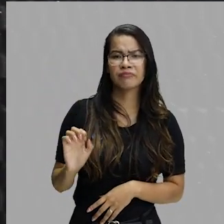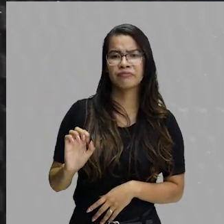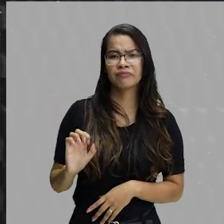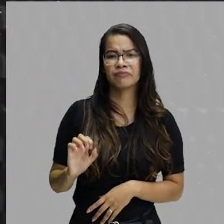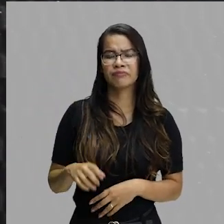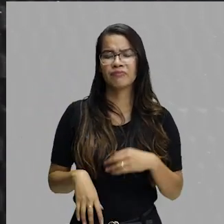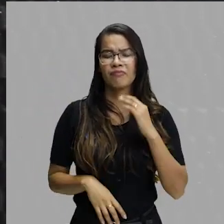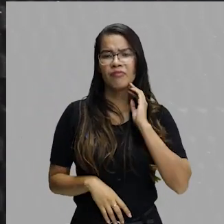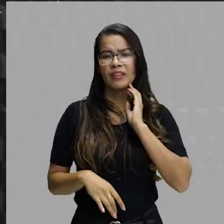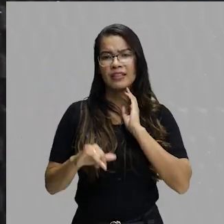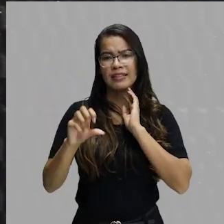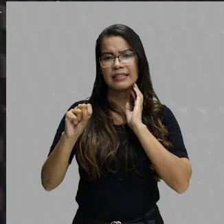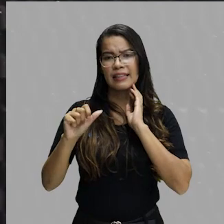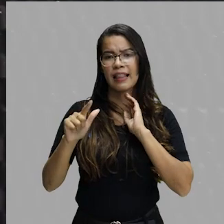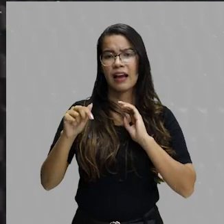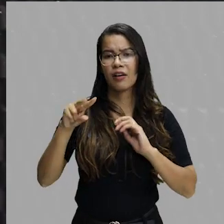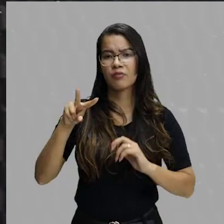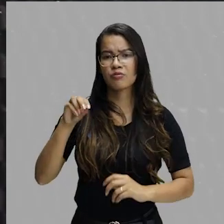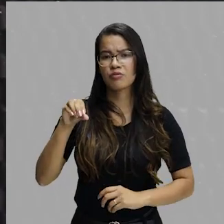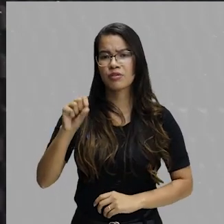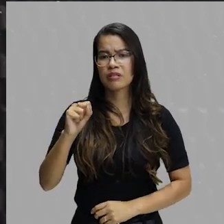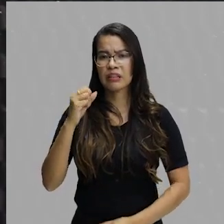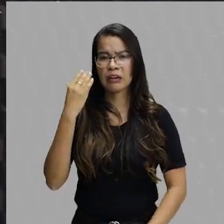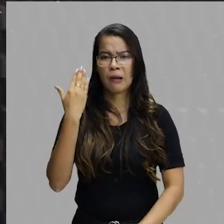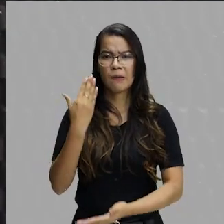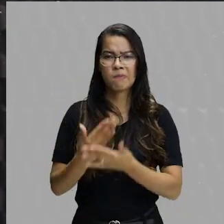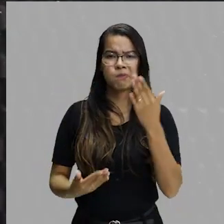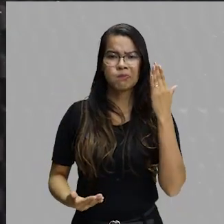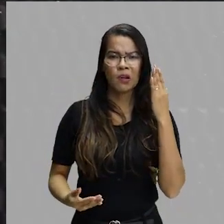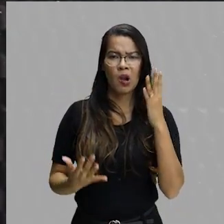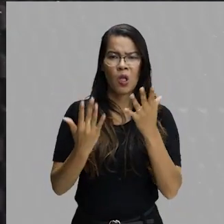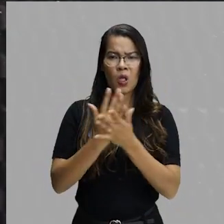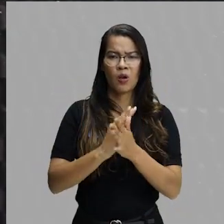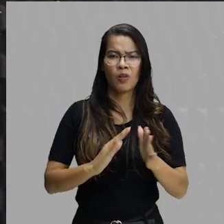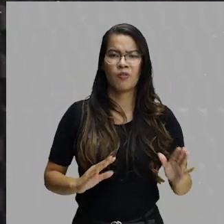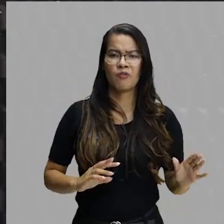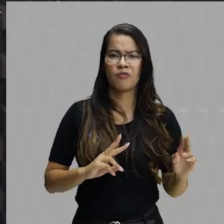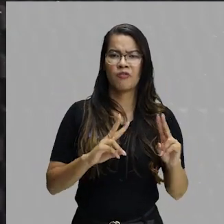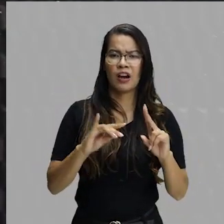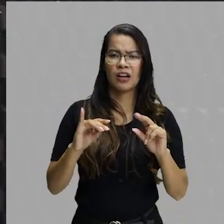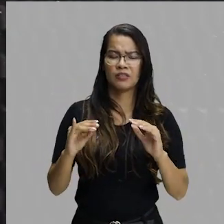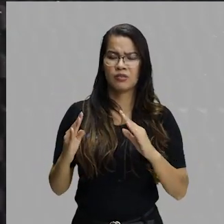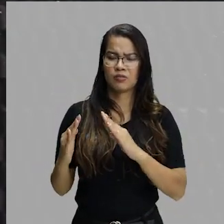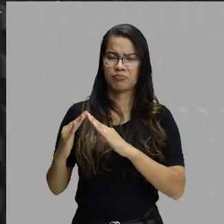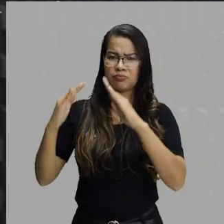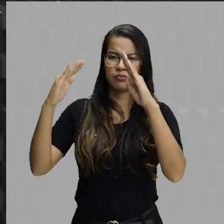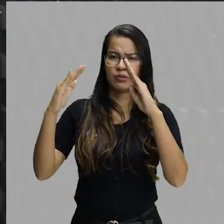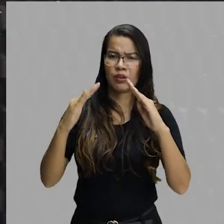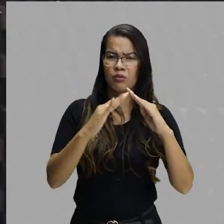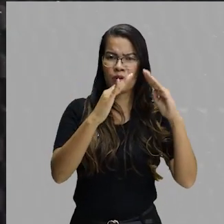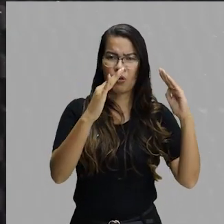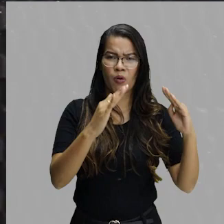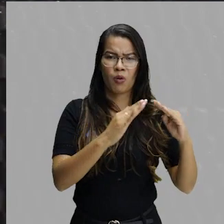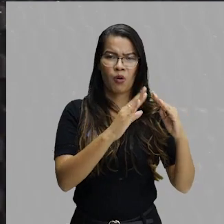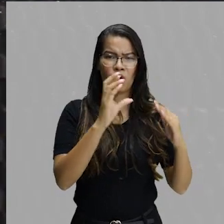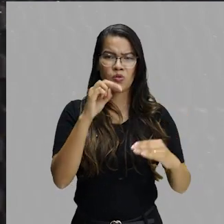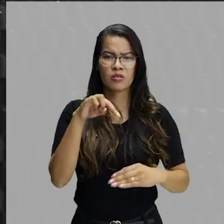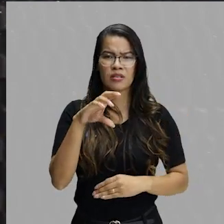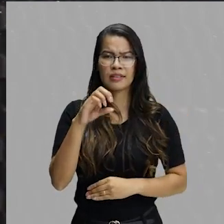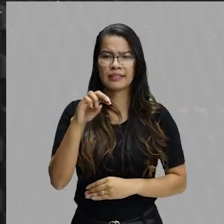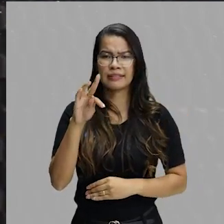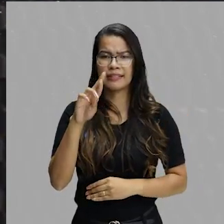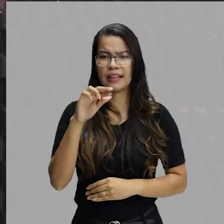eslavos, e que acabou estruturando, inclusive, vários campos de concentração, que isso fica muito mais evidente quando se fala da